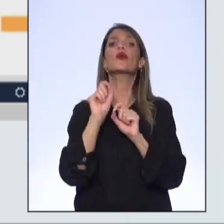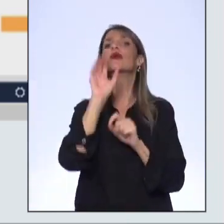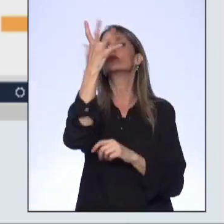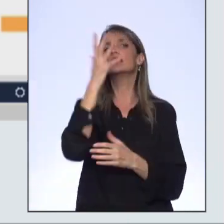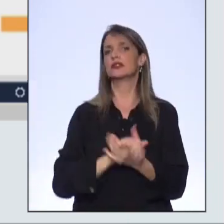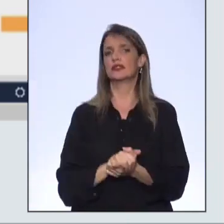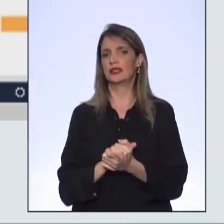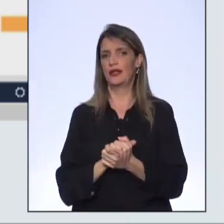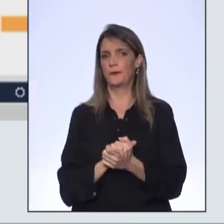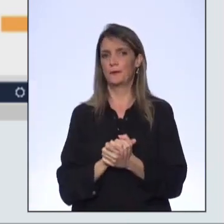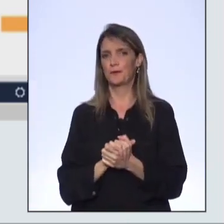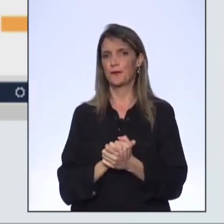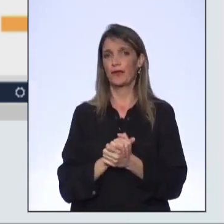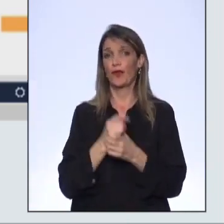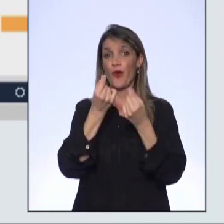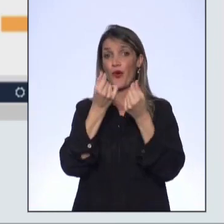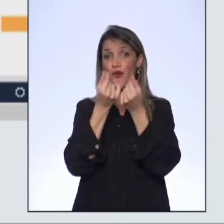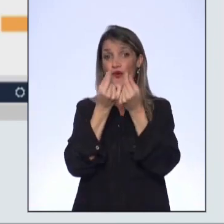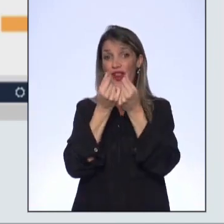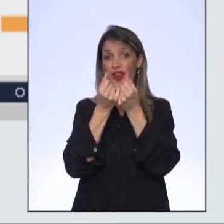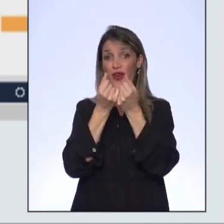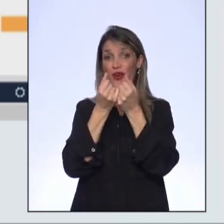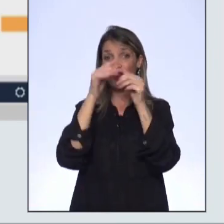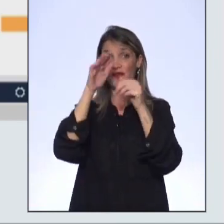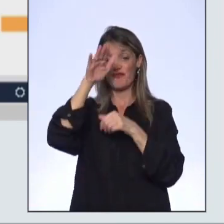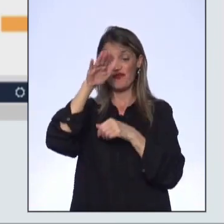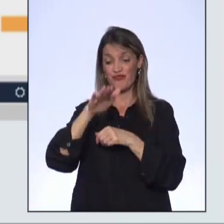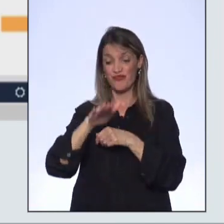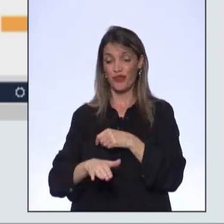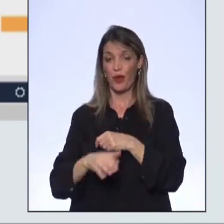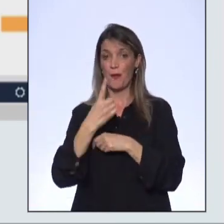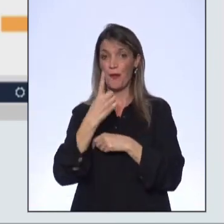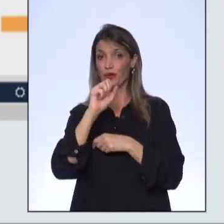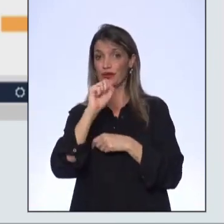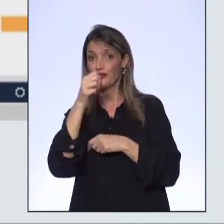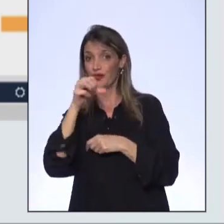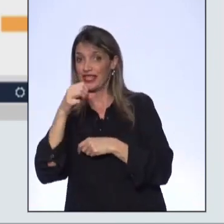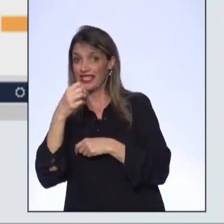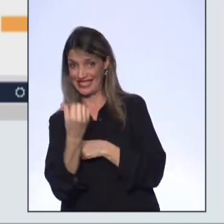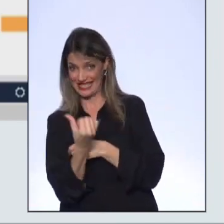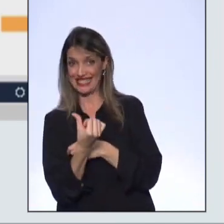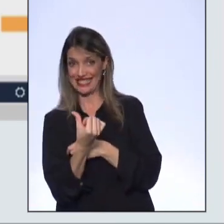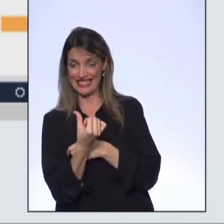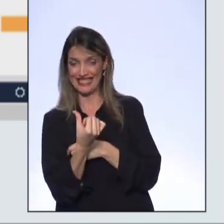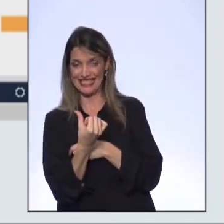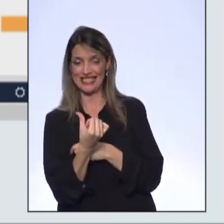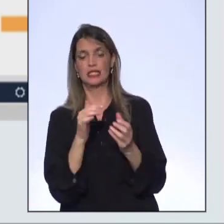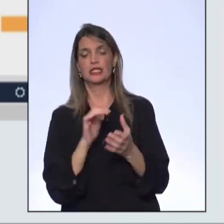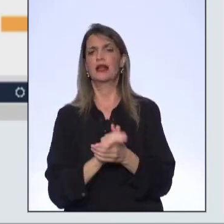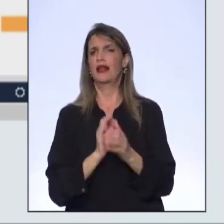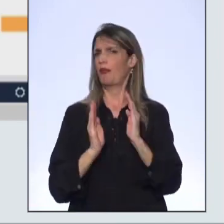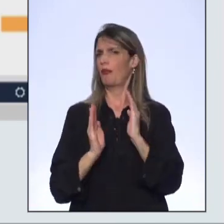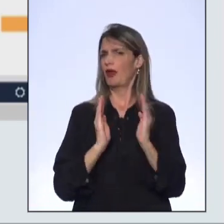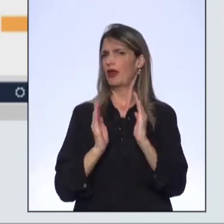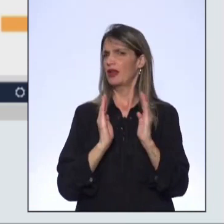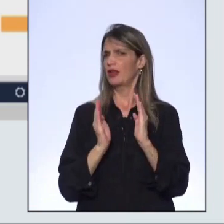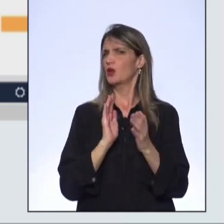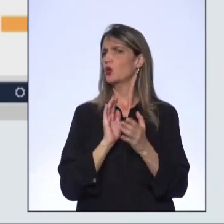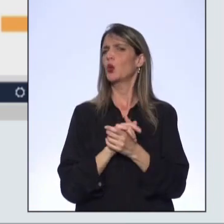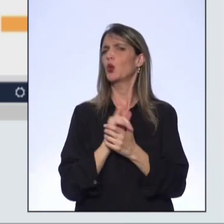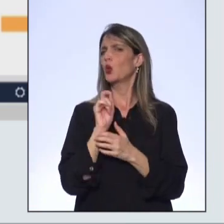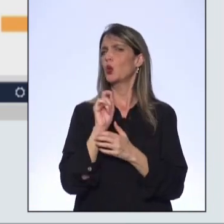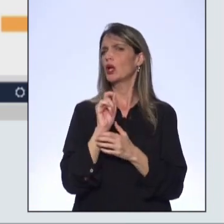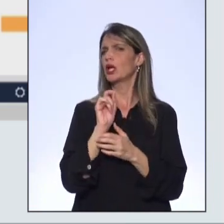super oferta de café no mercado brasileiro a partir de 1896. Nesse momento, passa a valer a